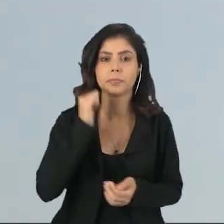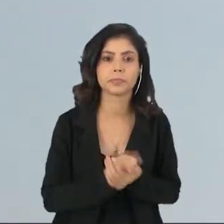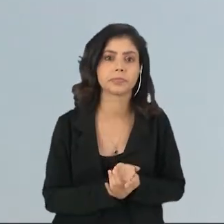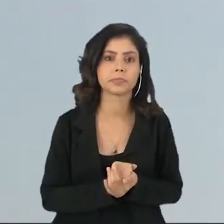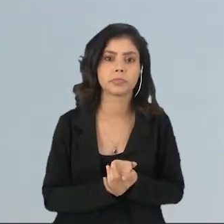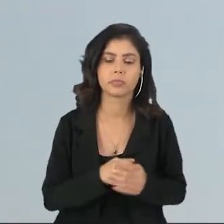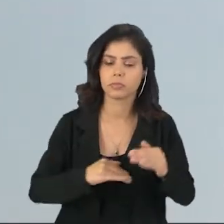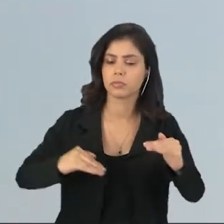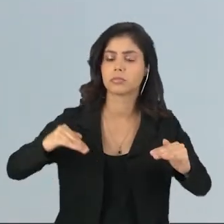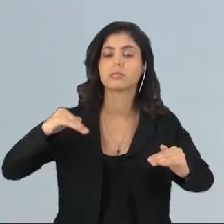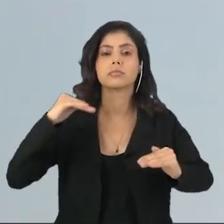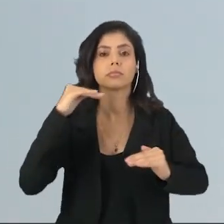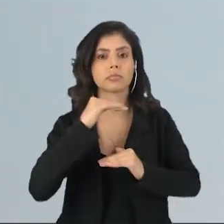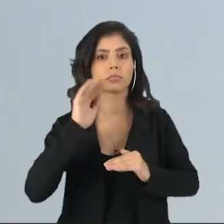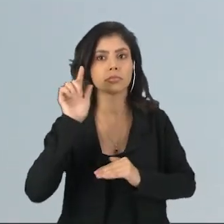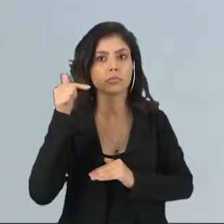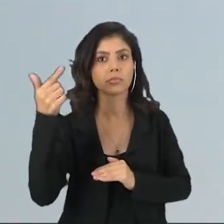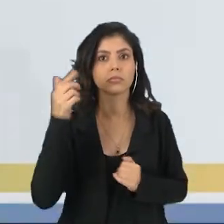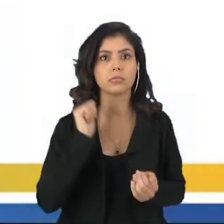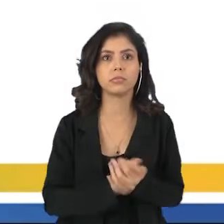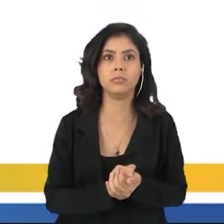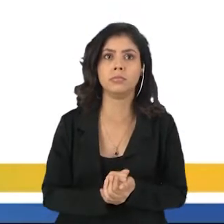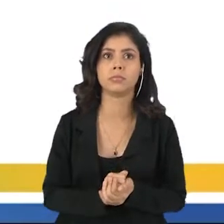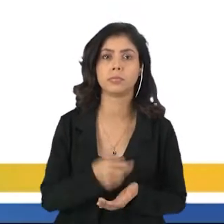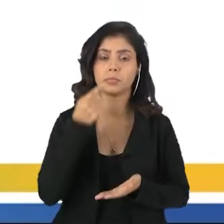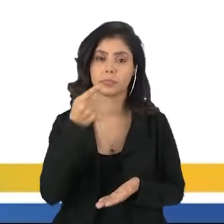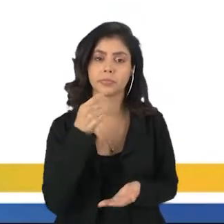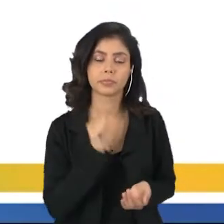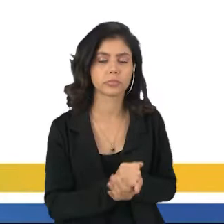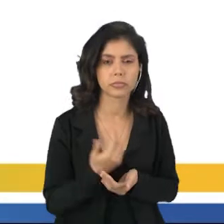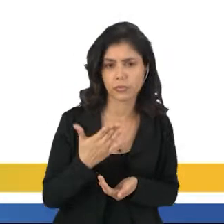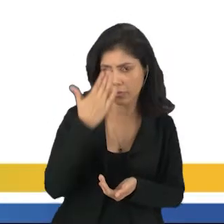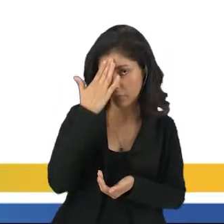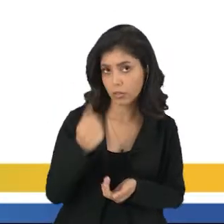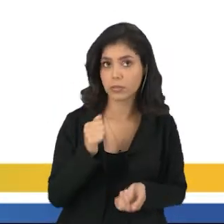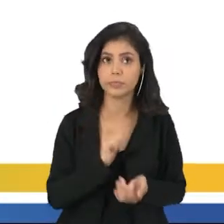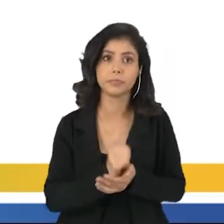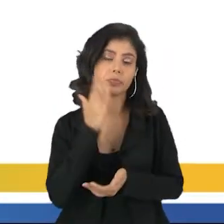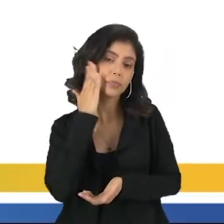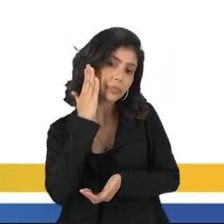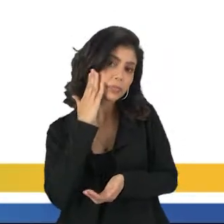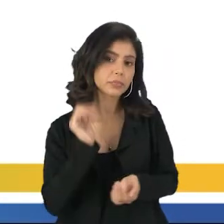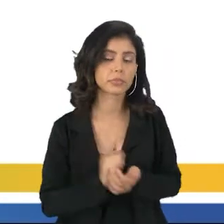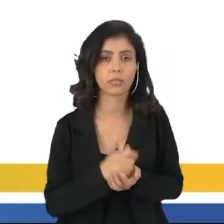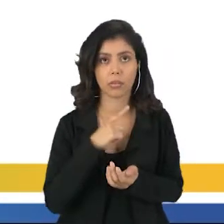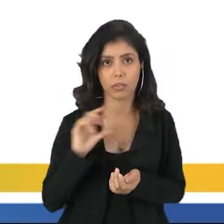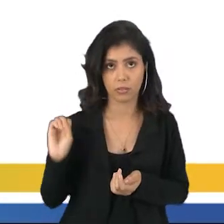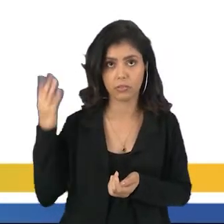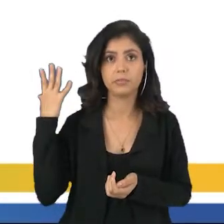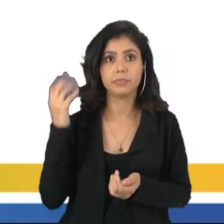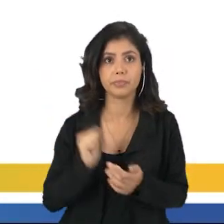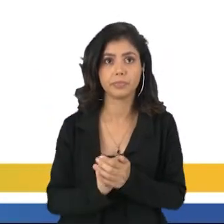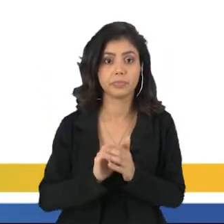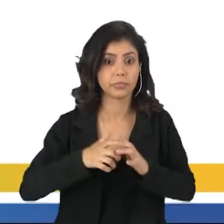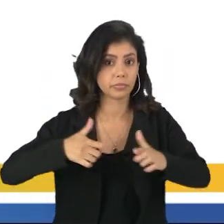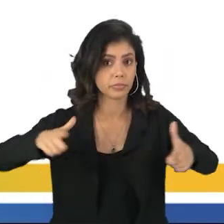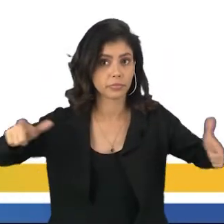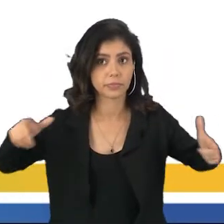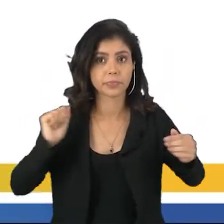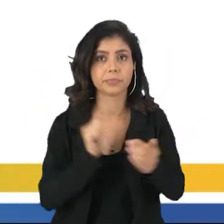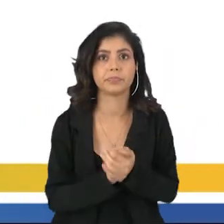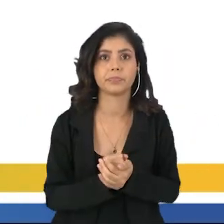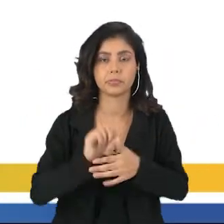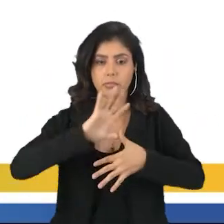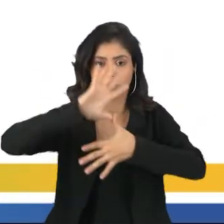superiores aos demais. Então essa é uma noção que a gente tem que entender que teve a ver com a expansão territorial sobre